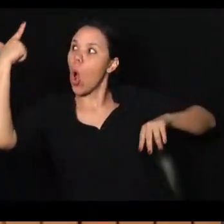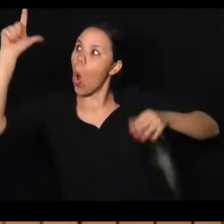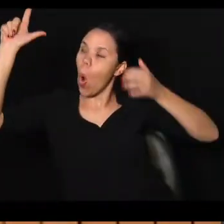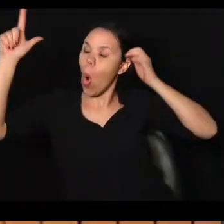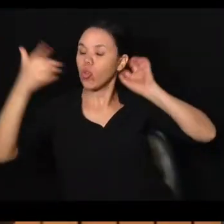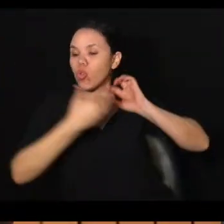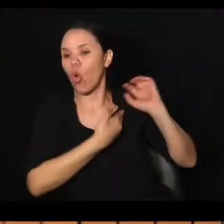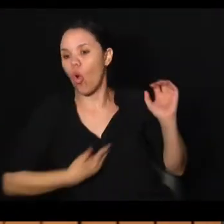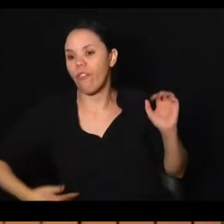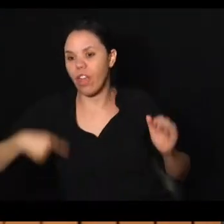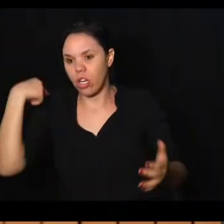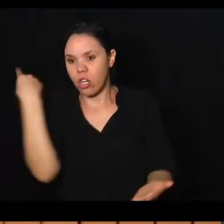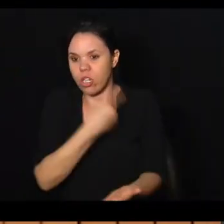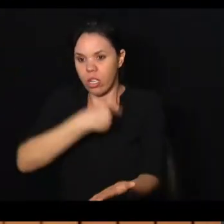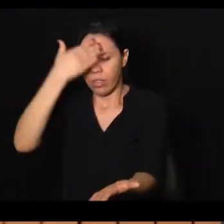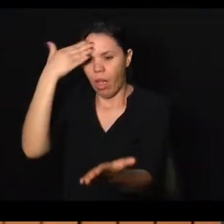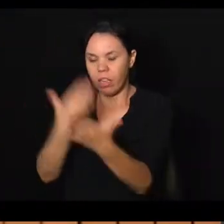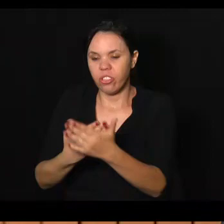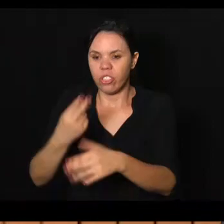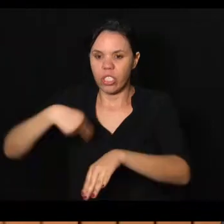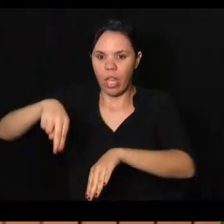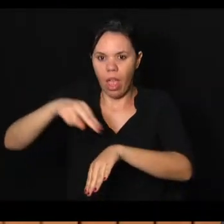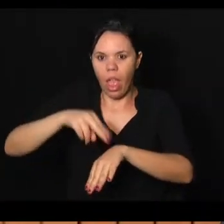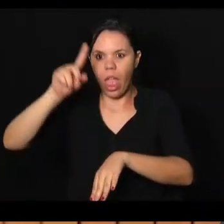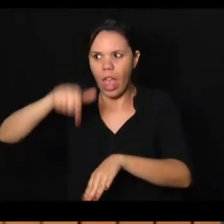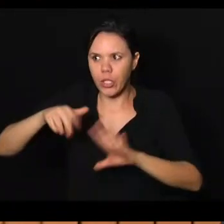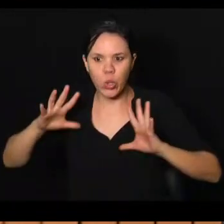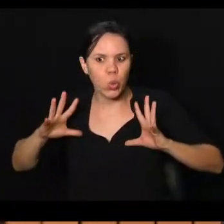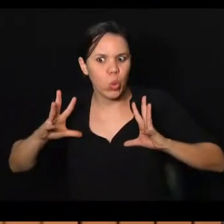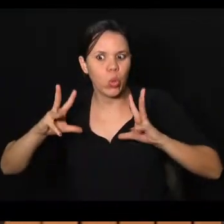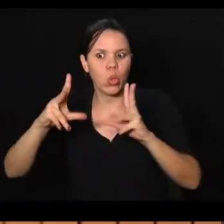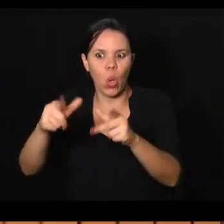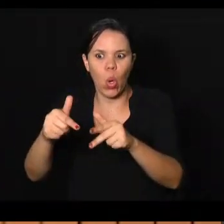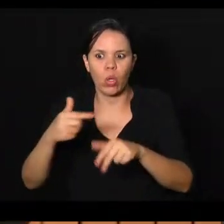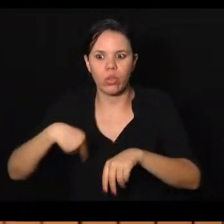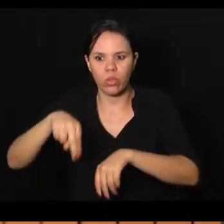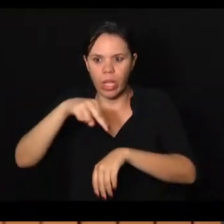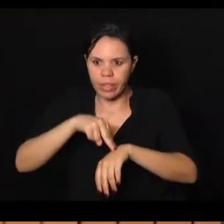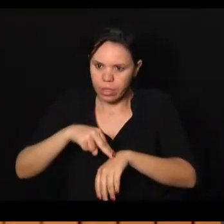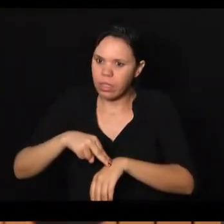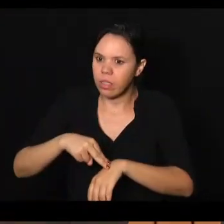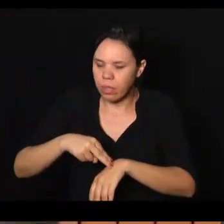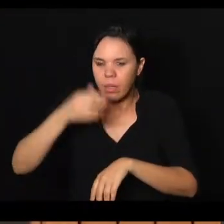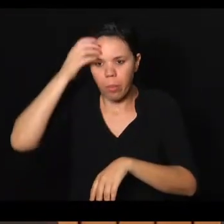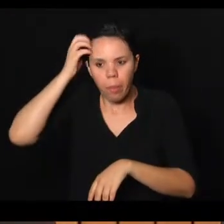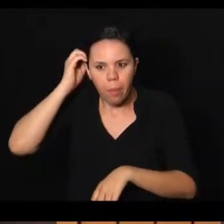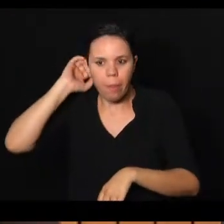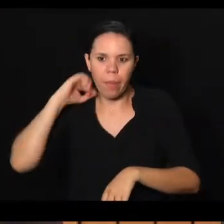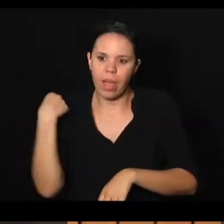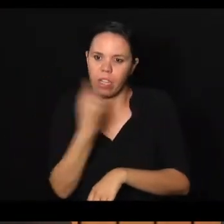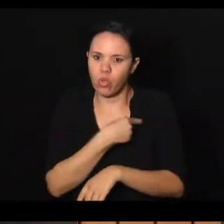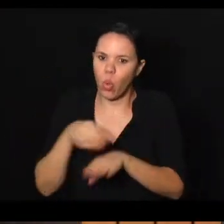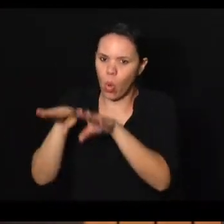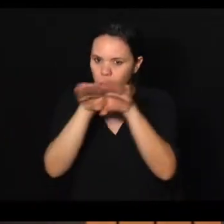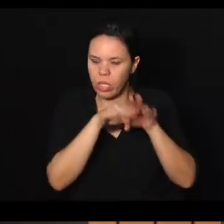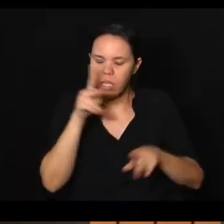acreditamos que essa é uma nação de todos. Essa é uma nação para todos.